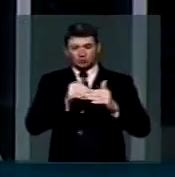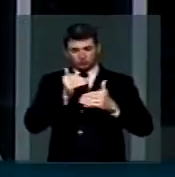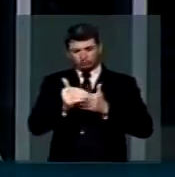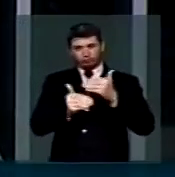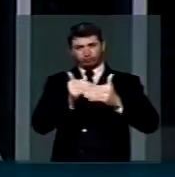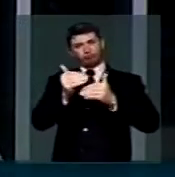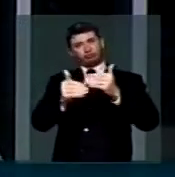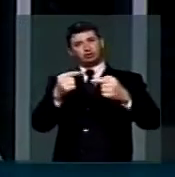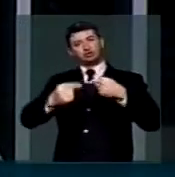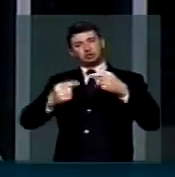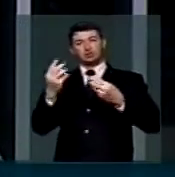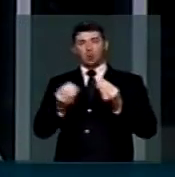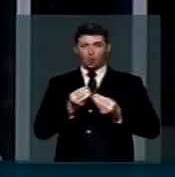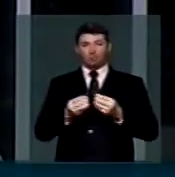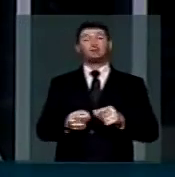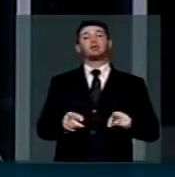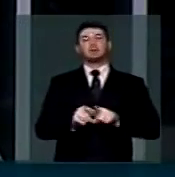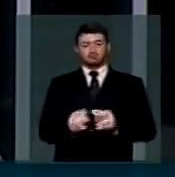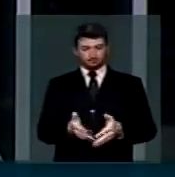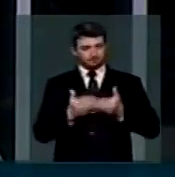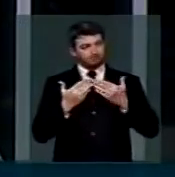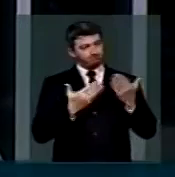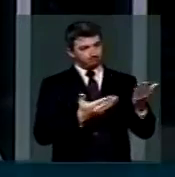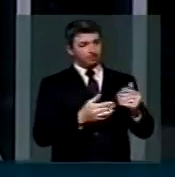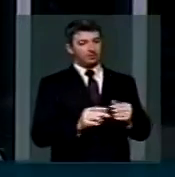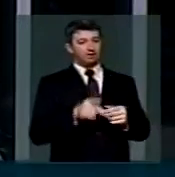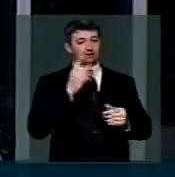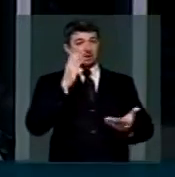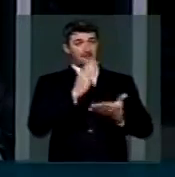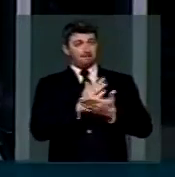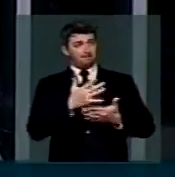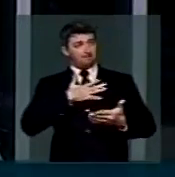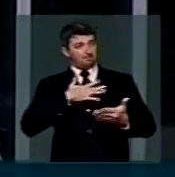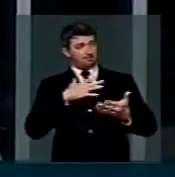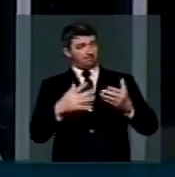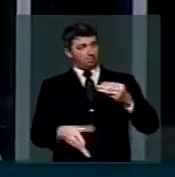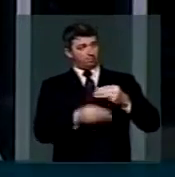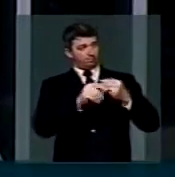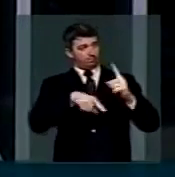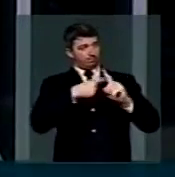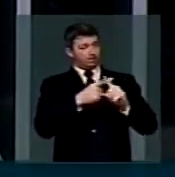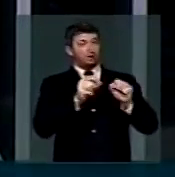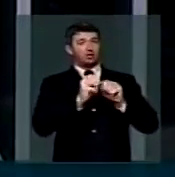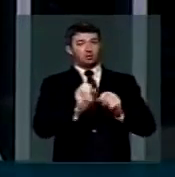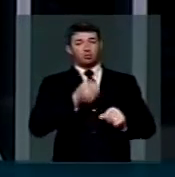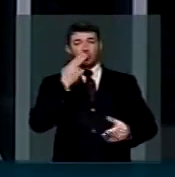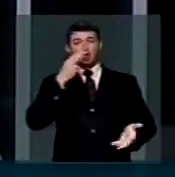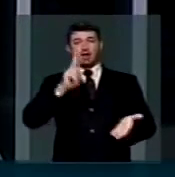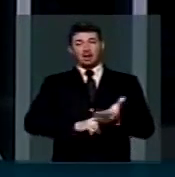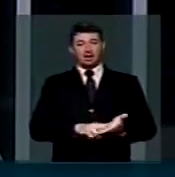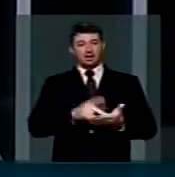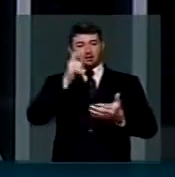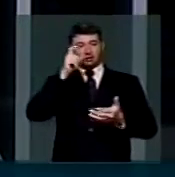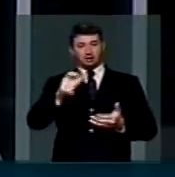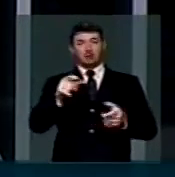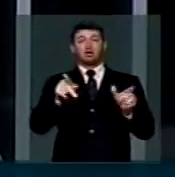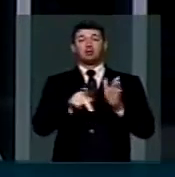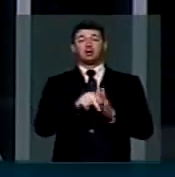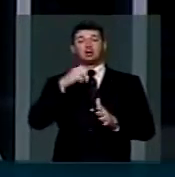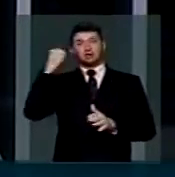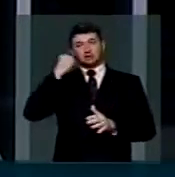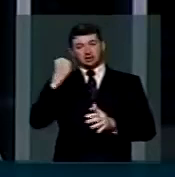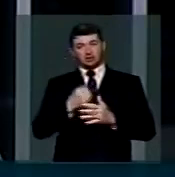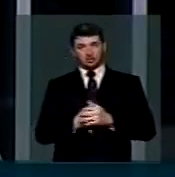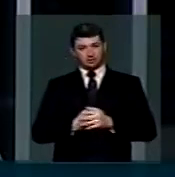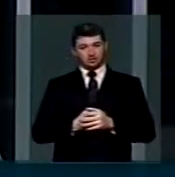dessa discussão, e peço também que seja considerado parte do meu pronunciamento uma carta endereçada aos